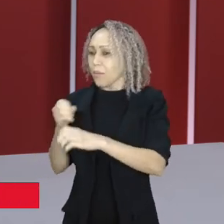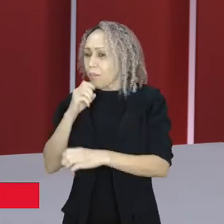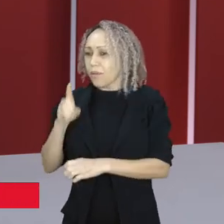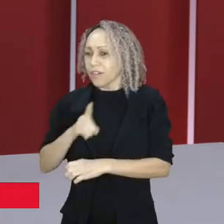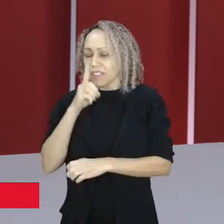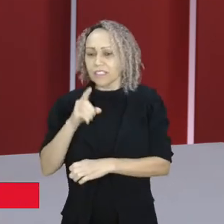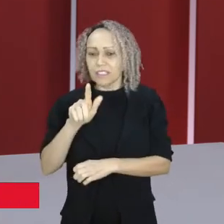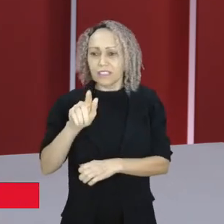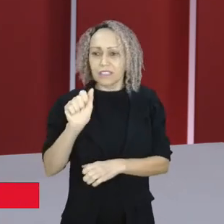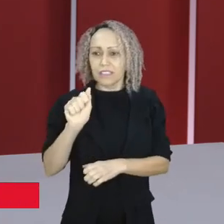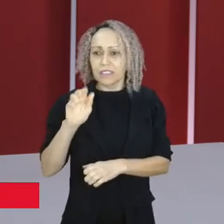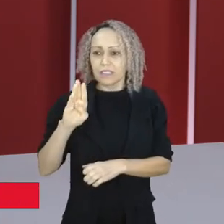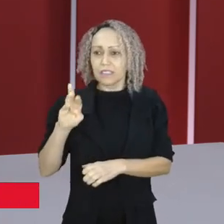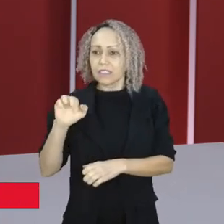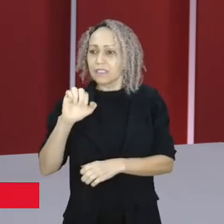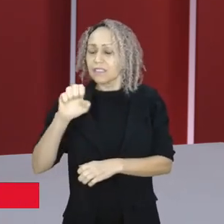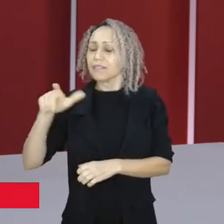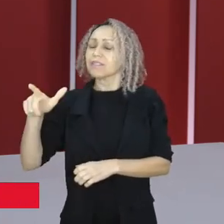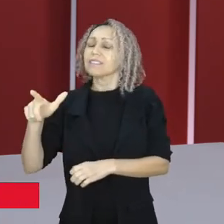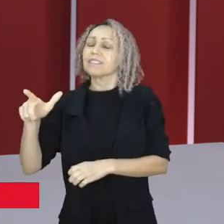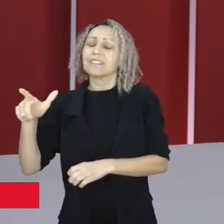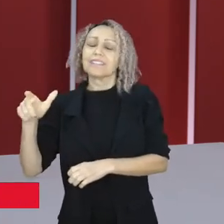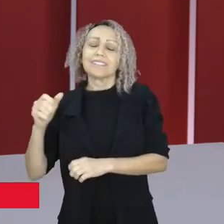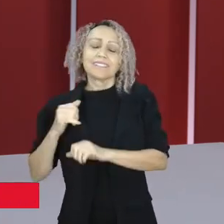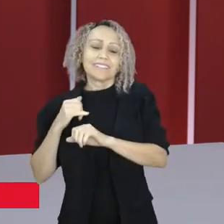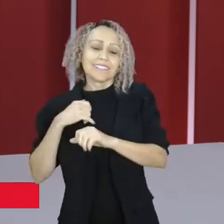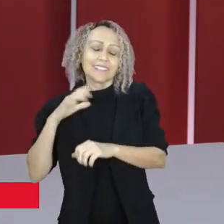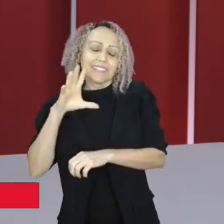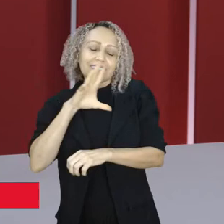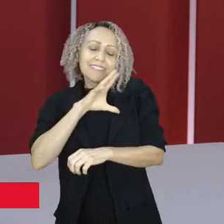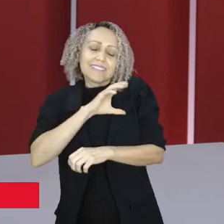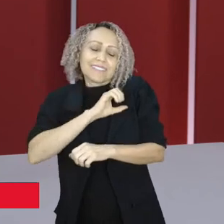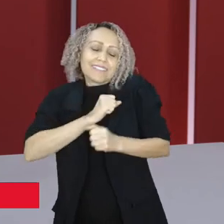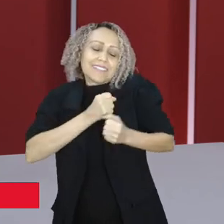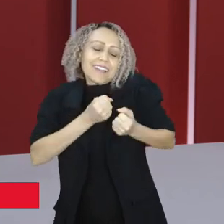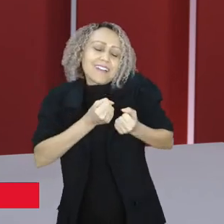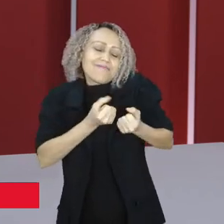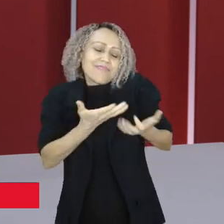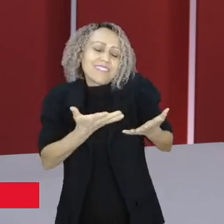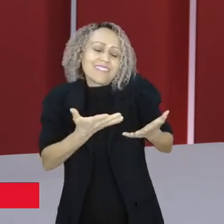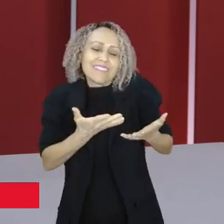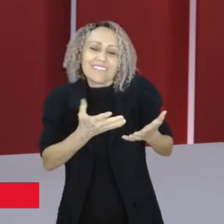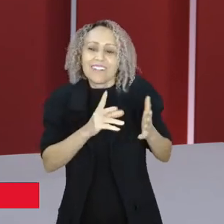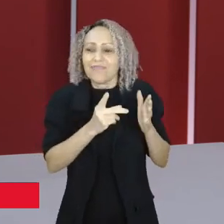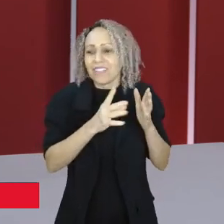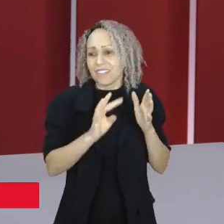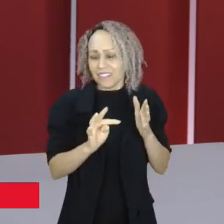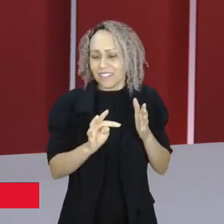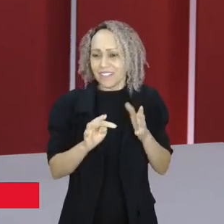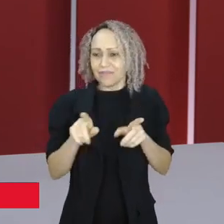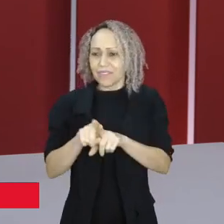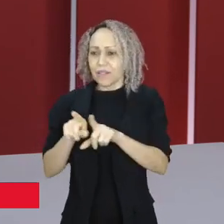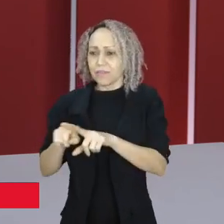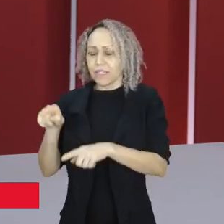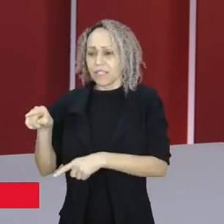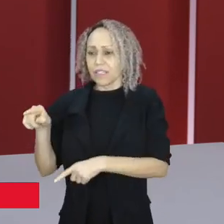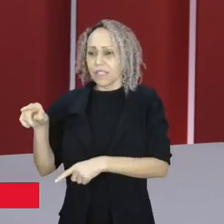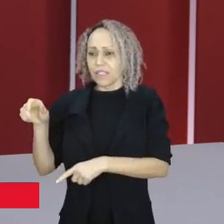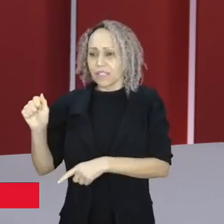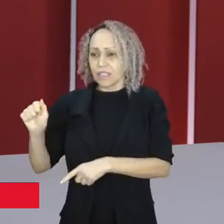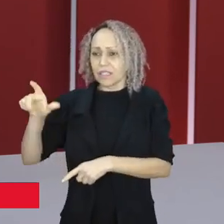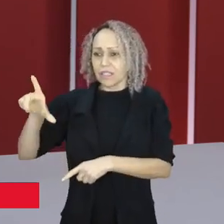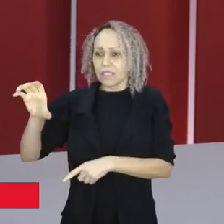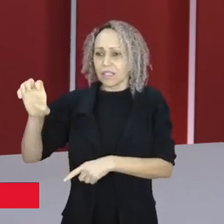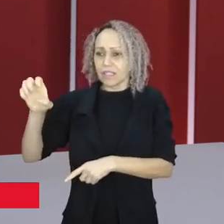Fonseca declarando o seu amor aqui é o partido dos trabalhadores tem um perfil aqui do Alexandre que lá de Blumenau